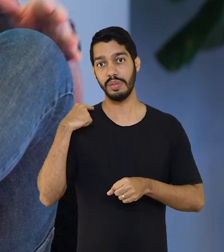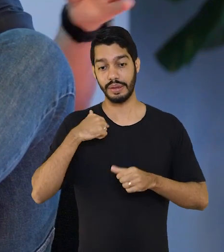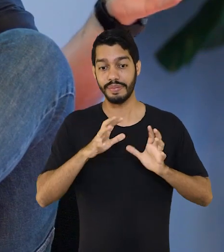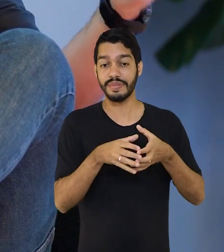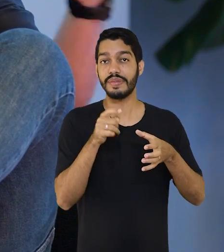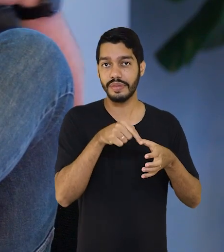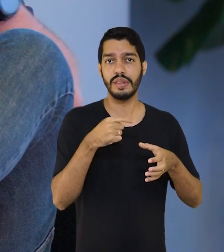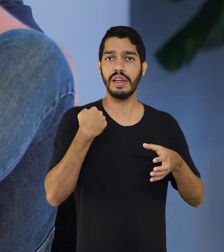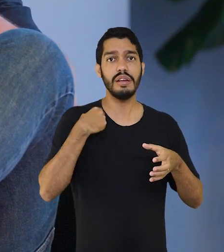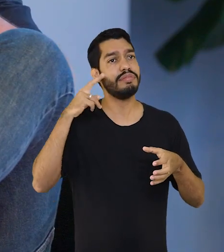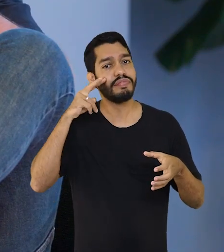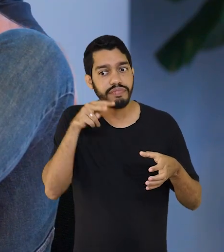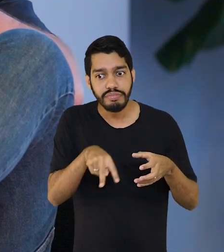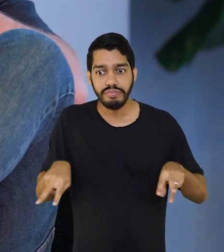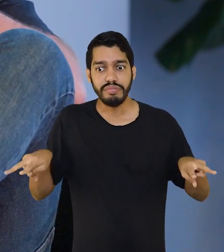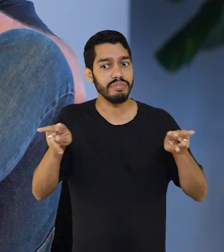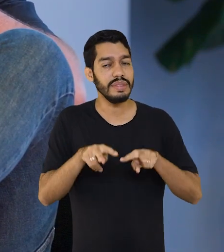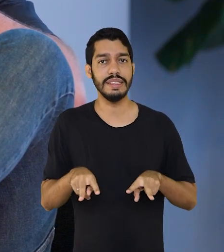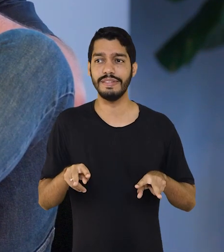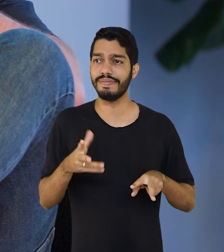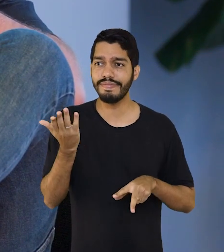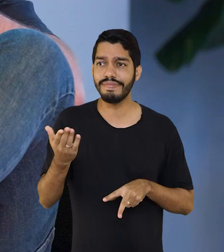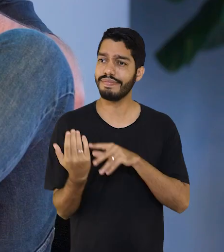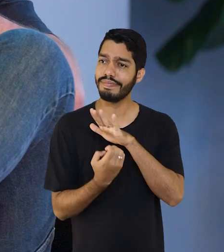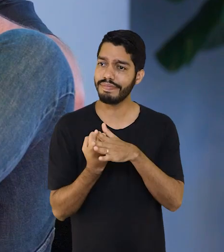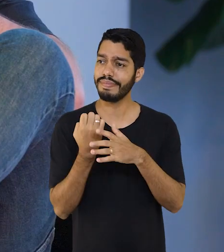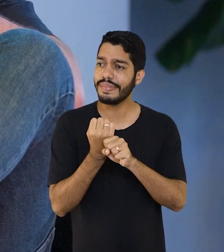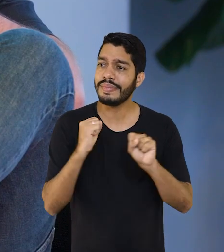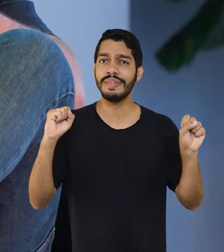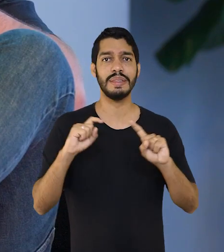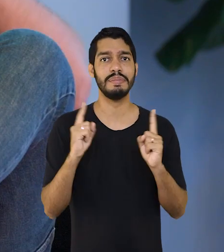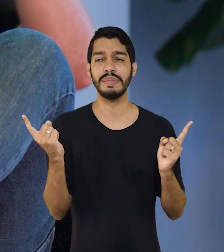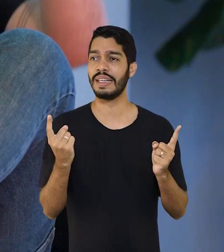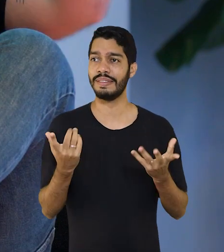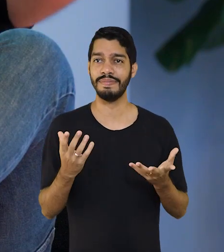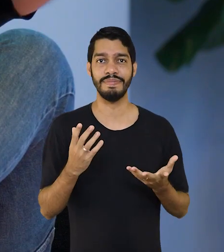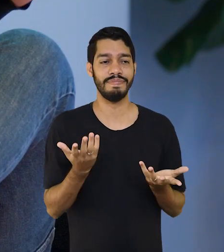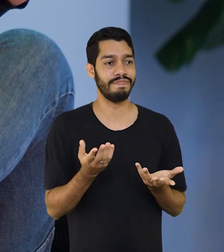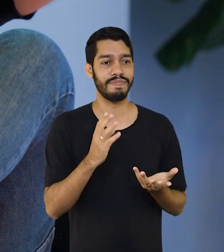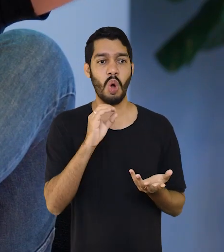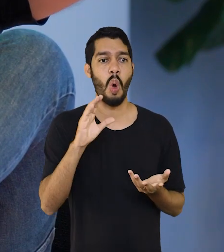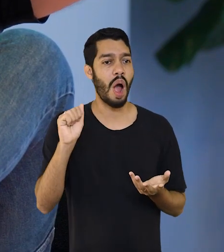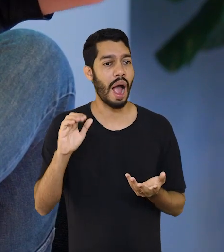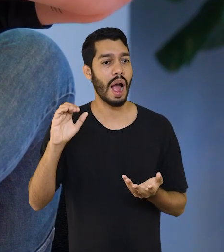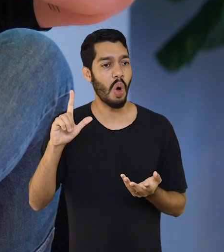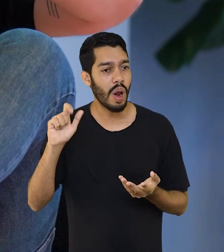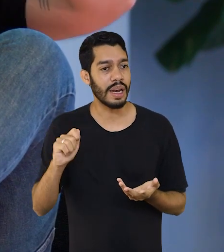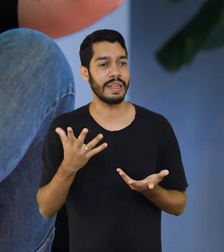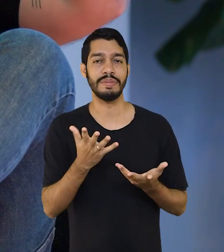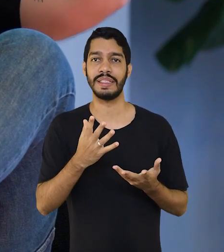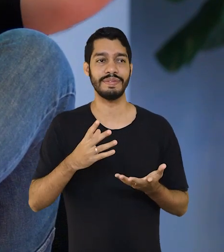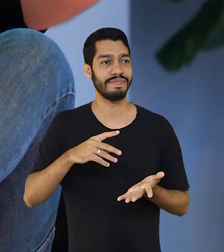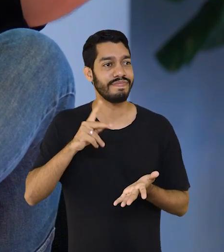tinha uma posição global, e eu vi a necessidade que uma empresa como a Coca tinha de contratar uma tecnologia como a Winning.